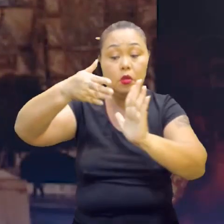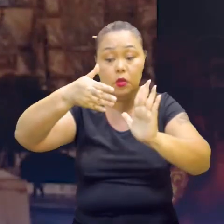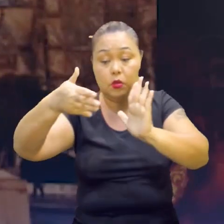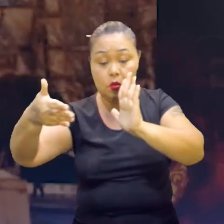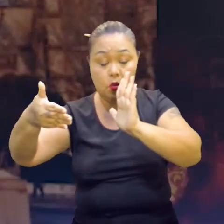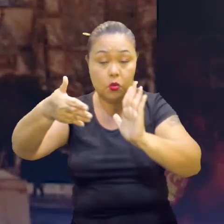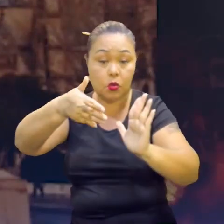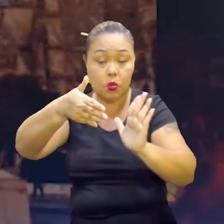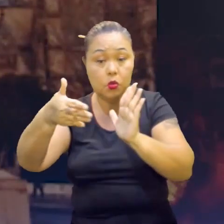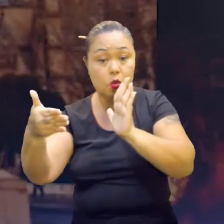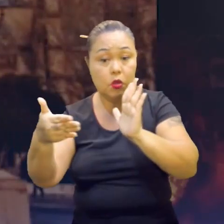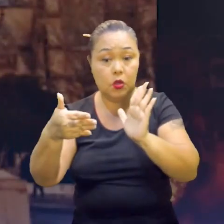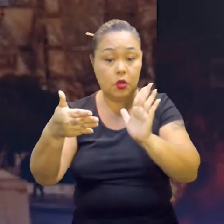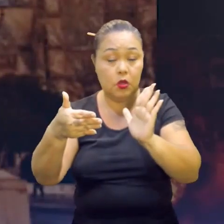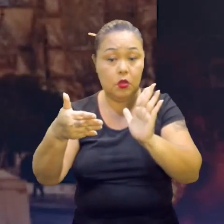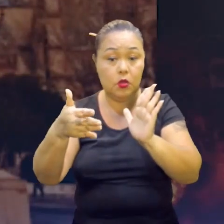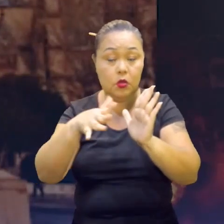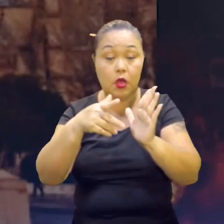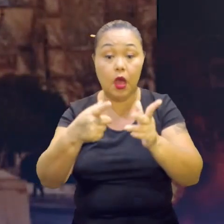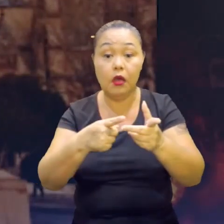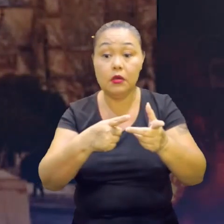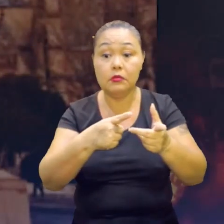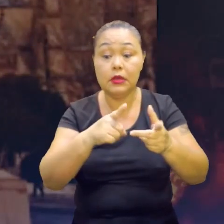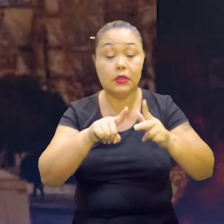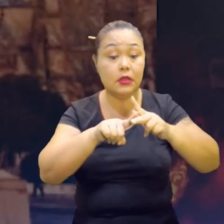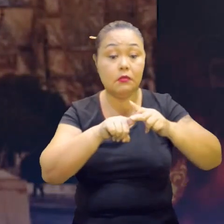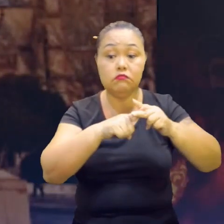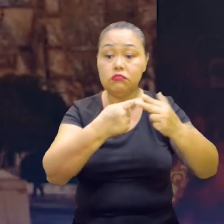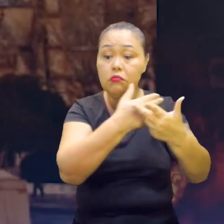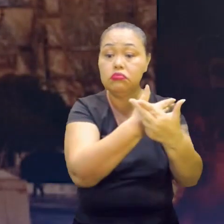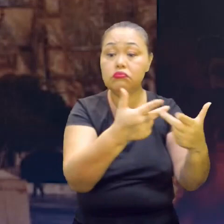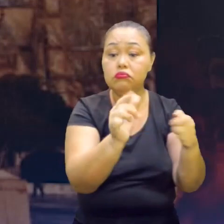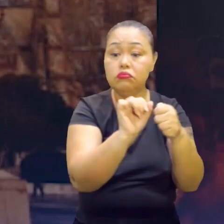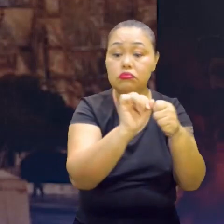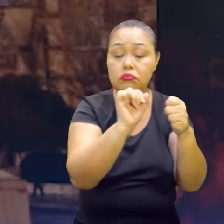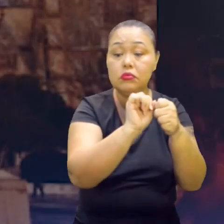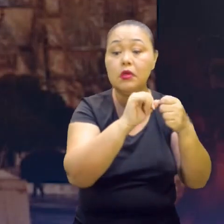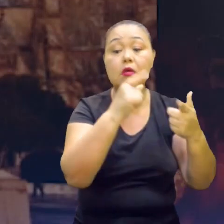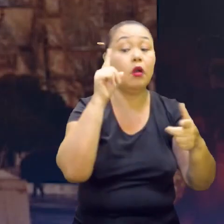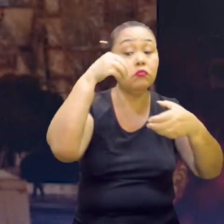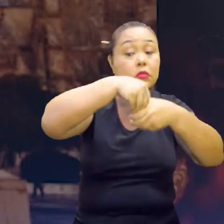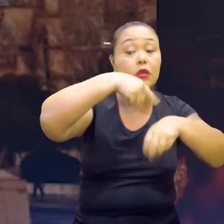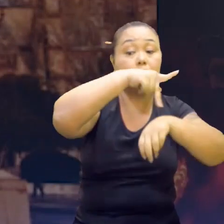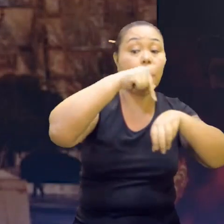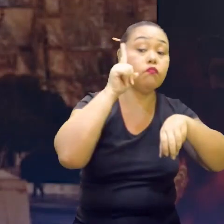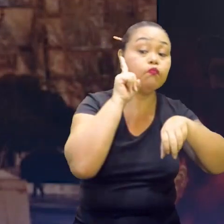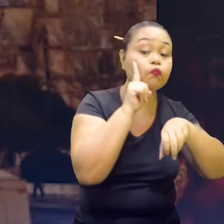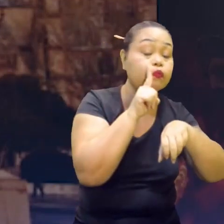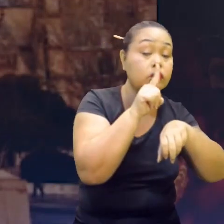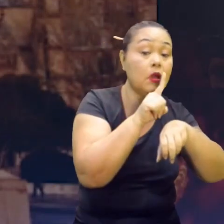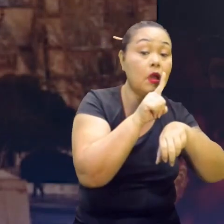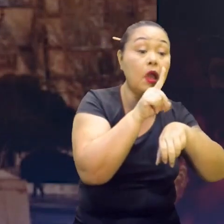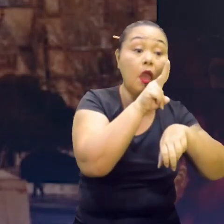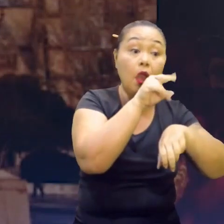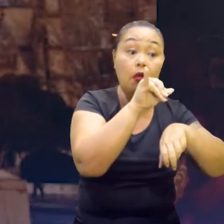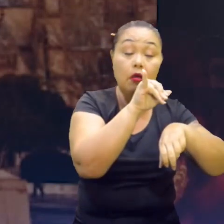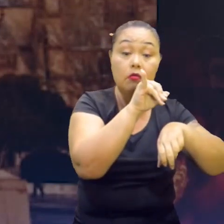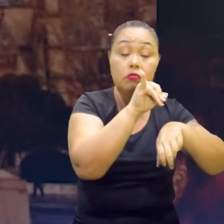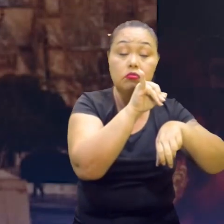superprodução americana que vai acabar